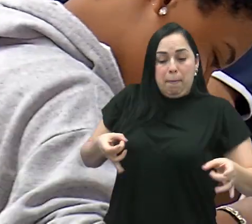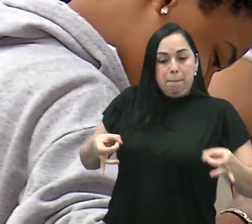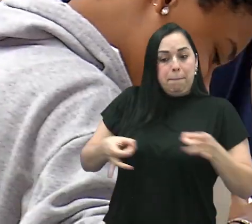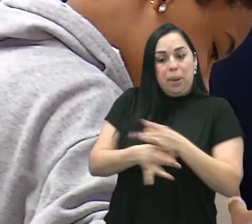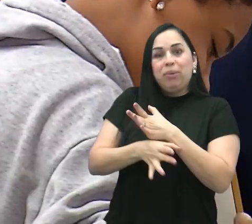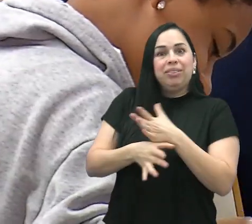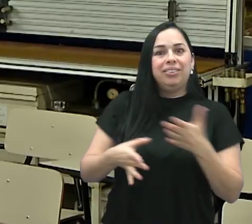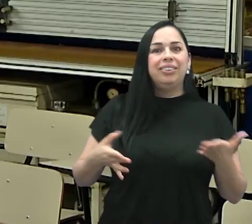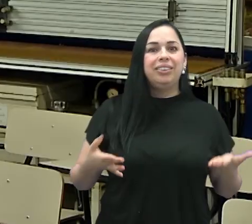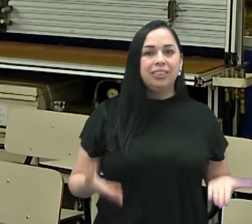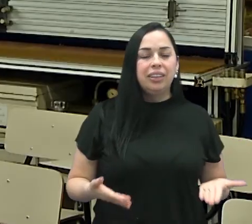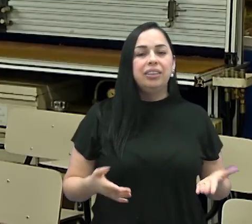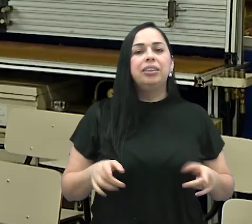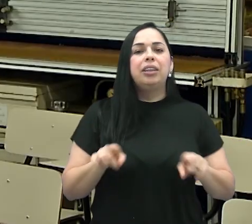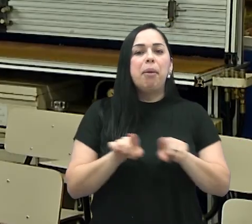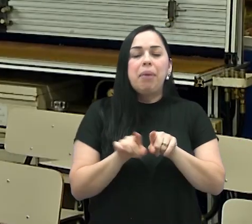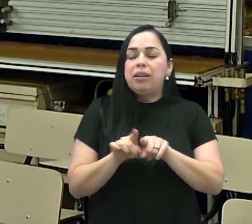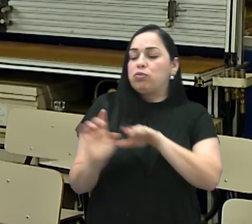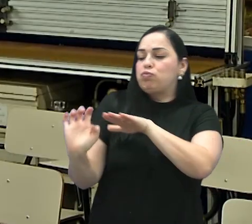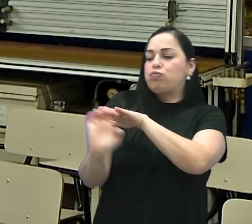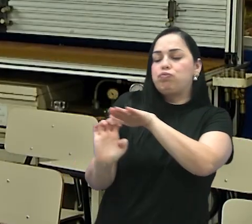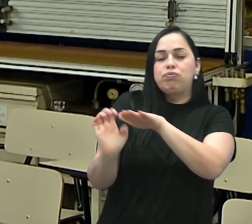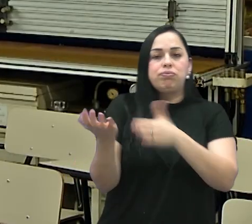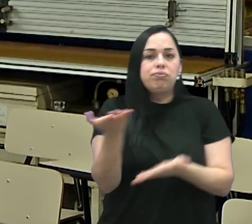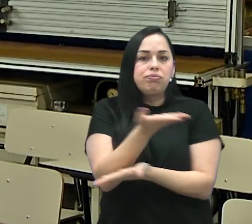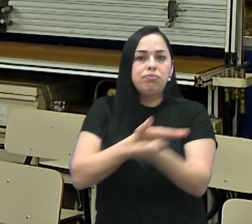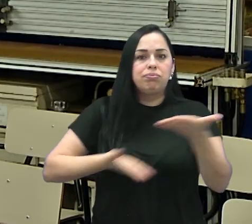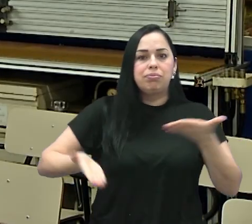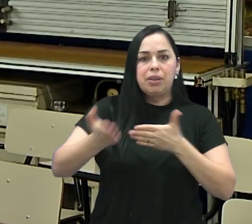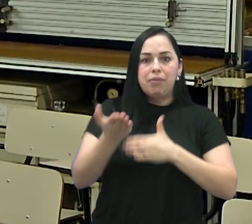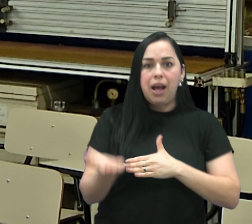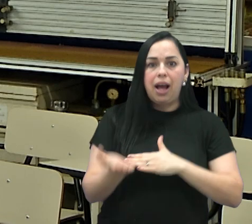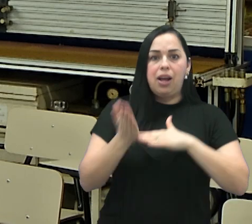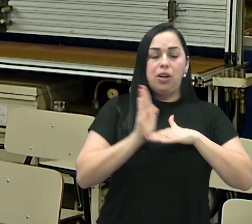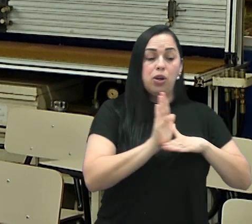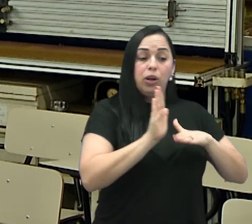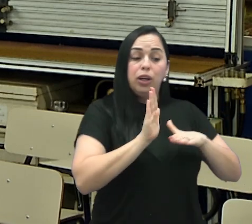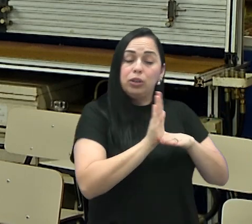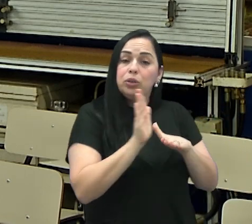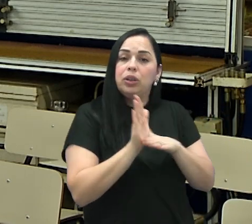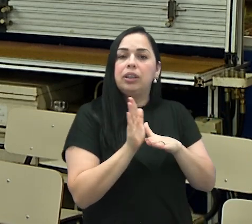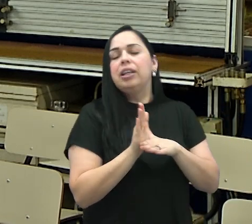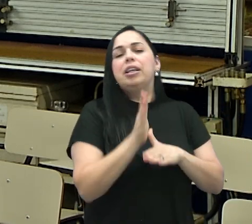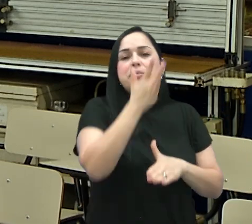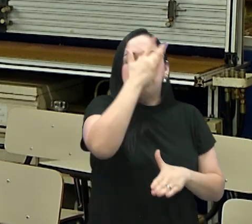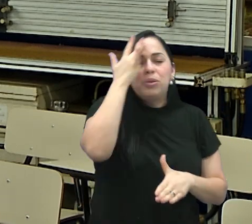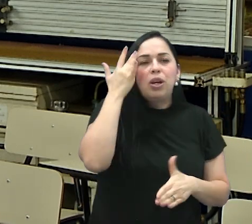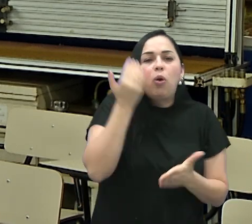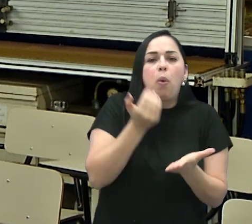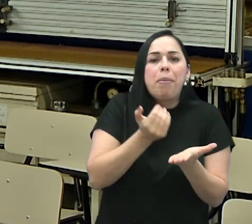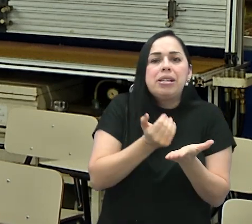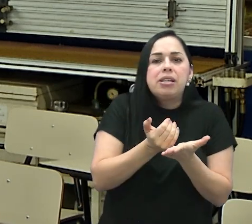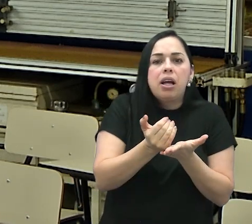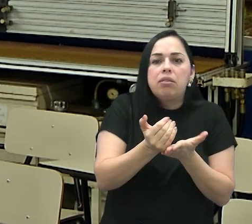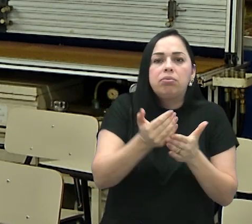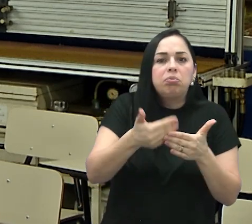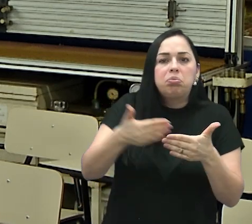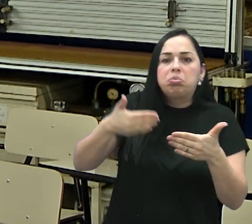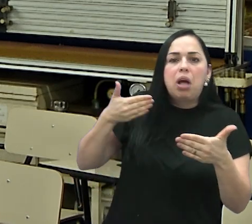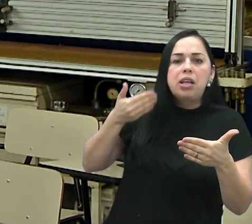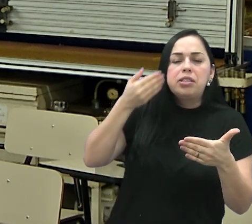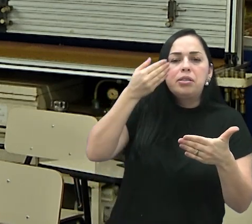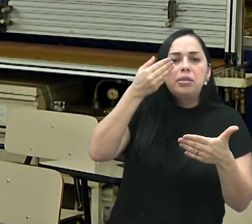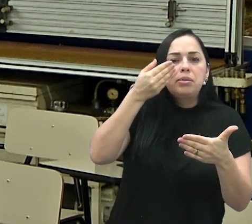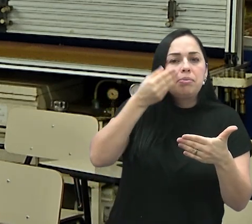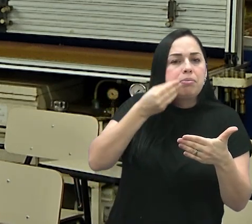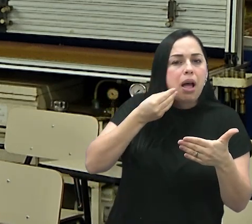mais preparado. Esse diálogo com as outras empresas vai trazer muito benefício para quem está começando. Pessoas que